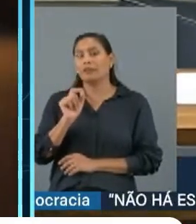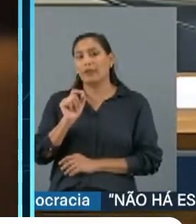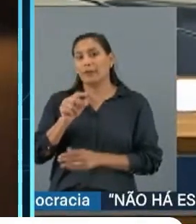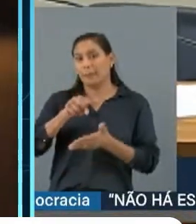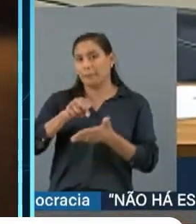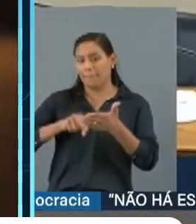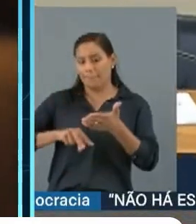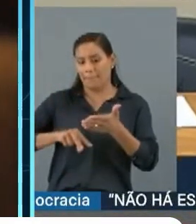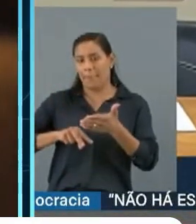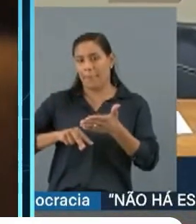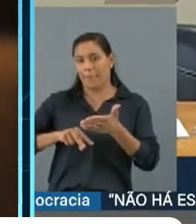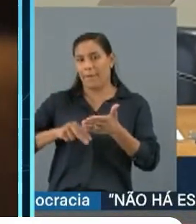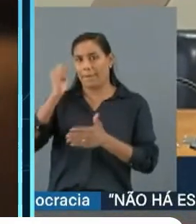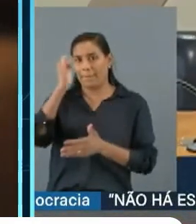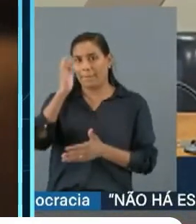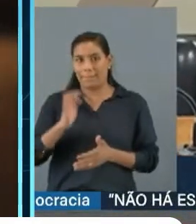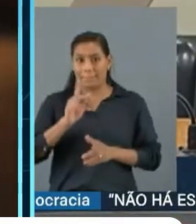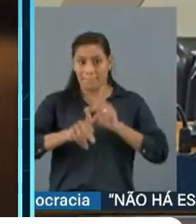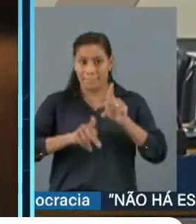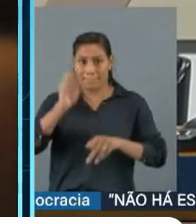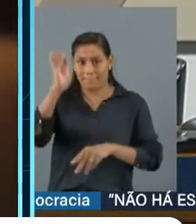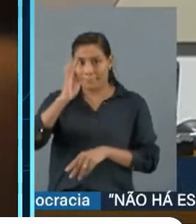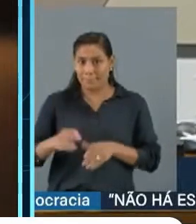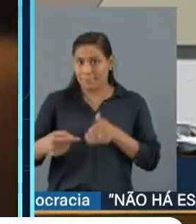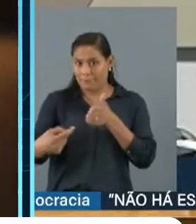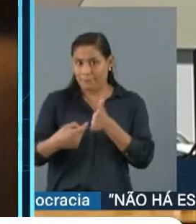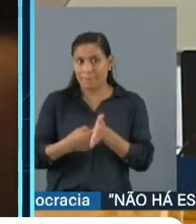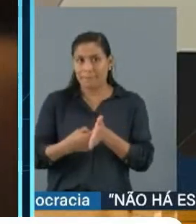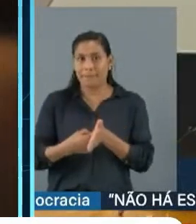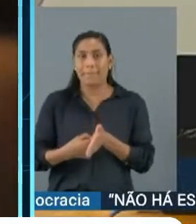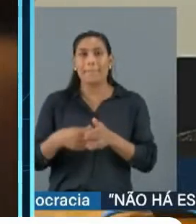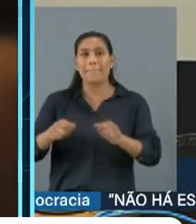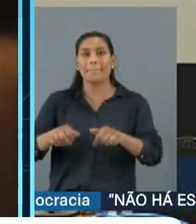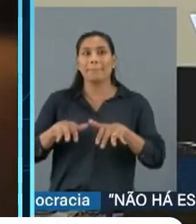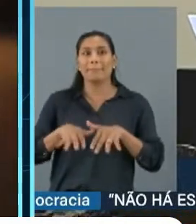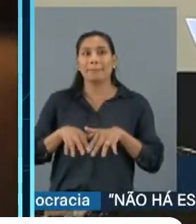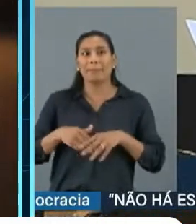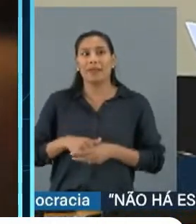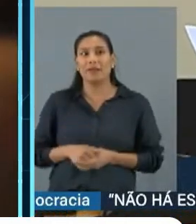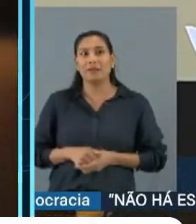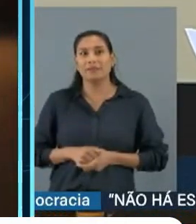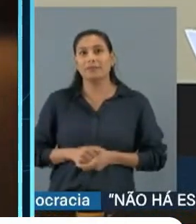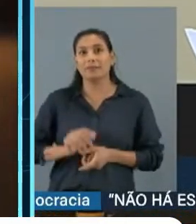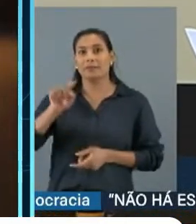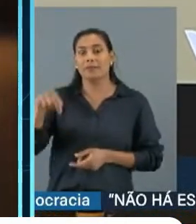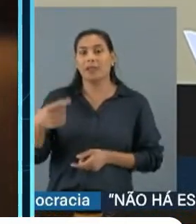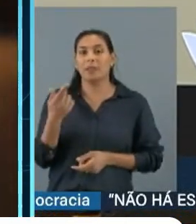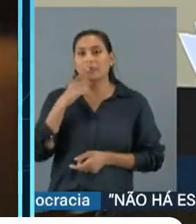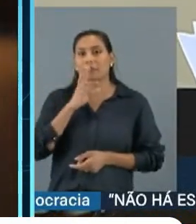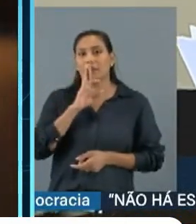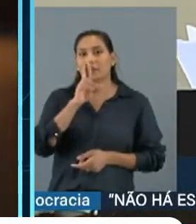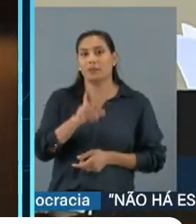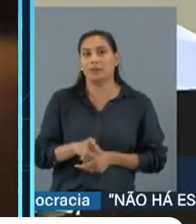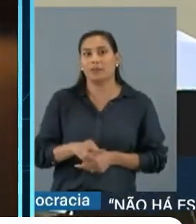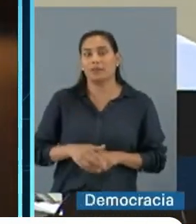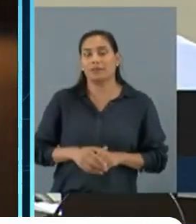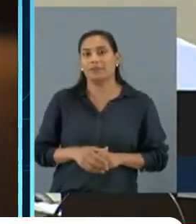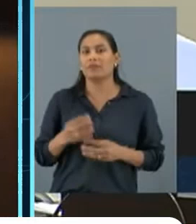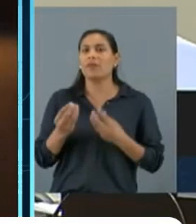alguns ministros que ligam na hora da eleição da presidência do Senado, pedindo voto para o